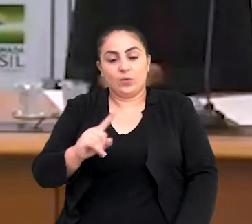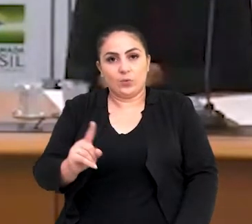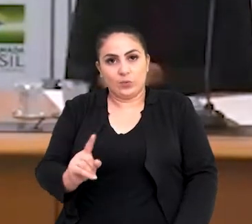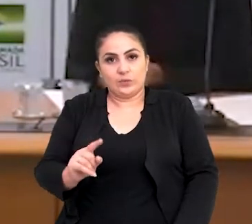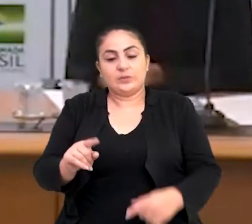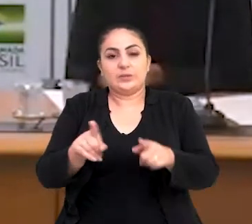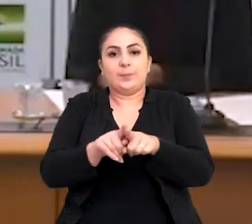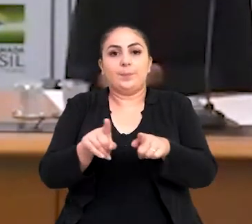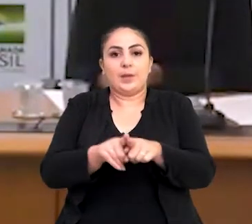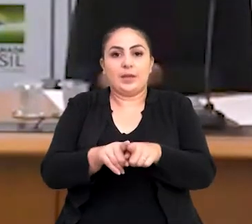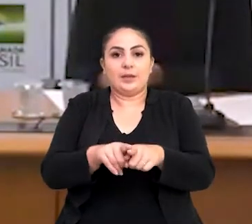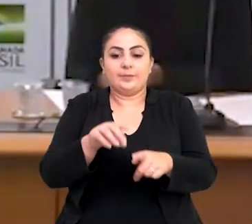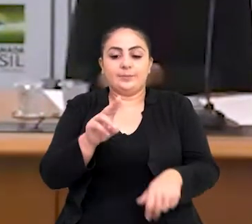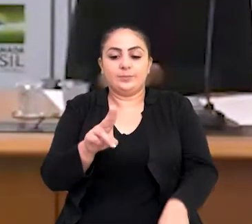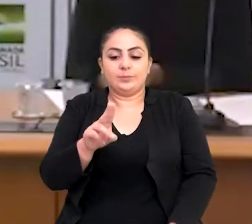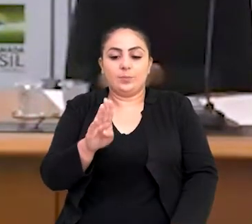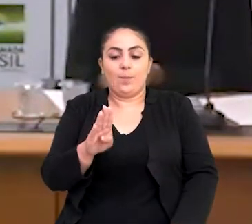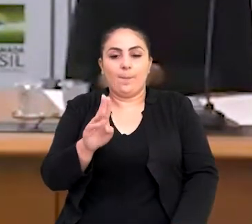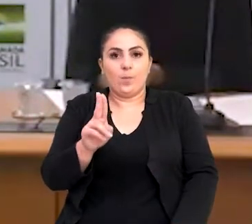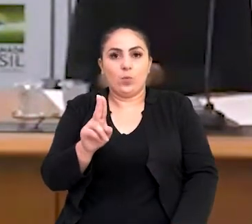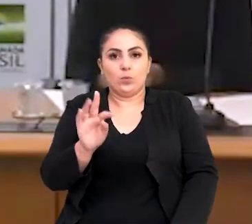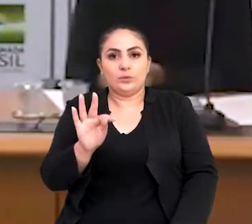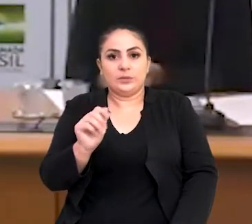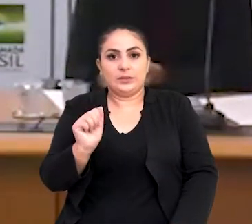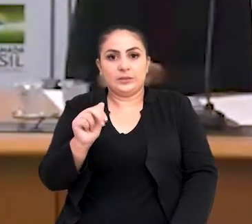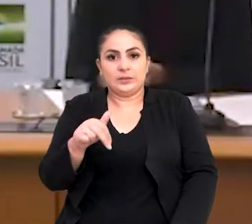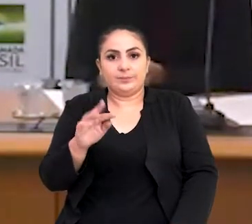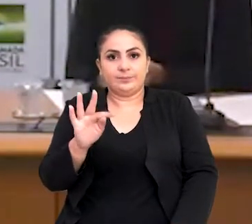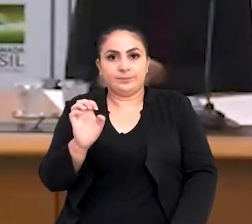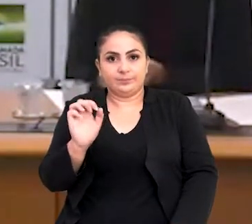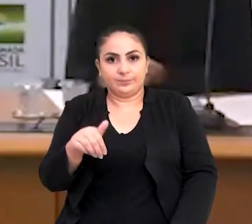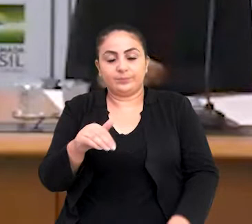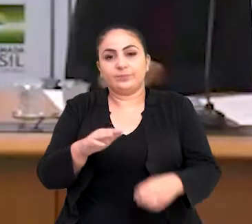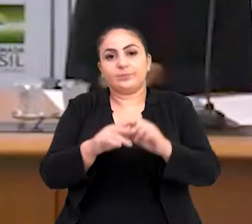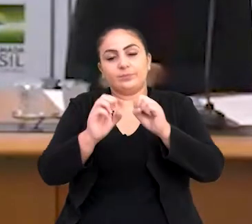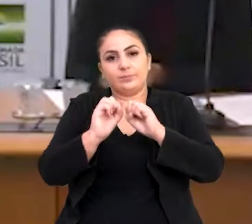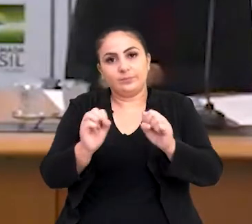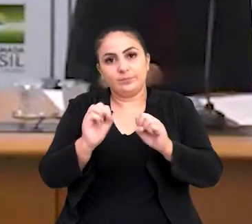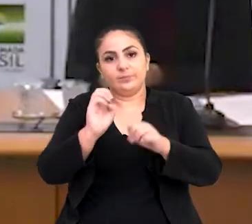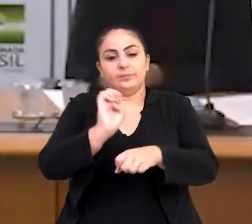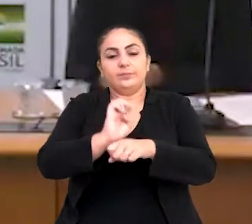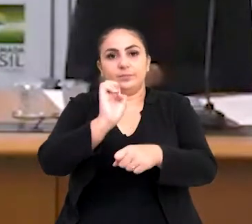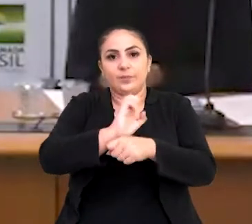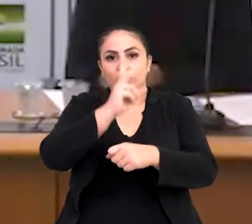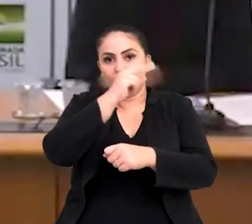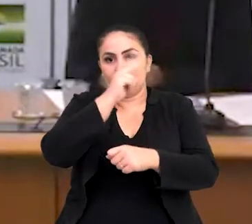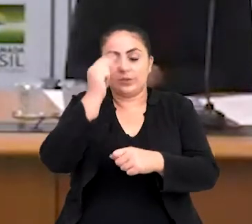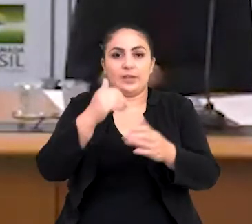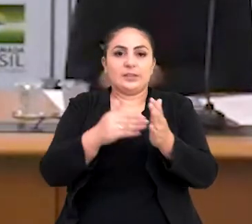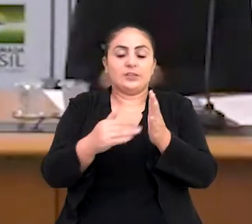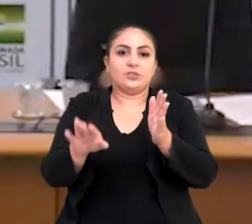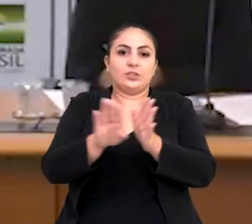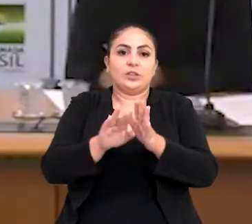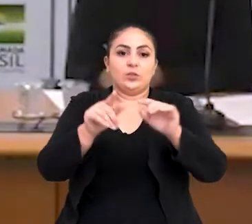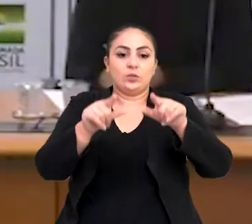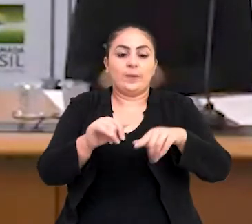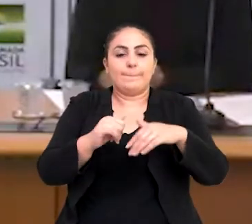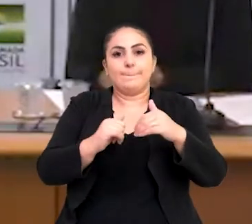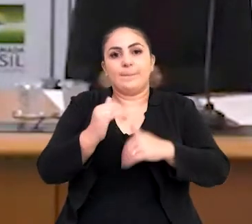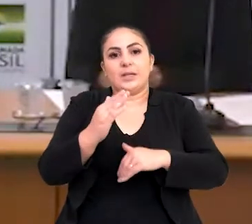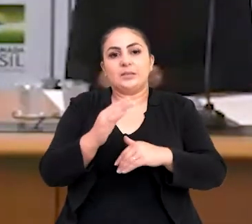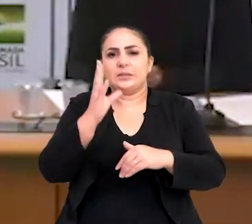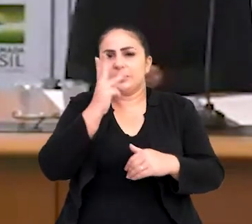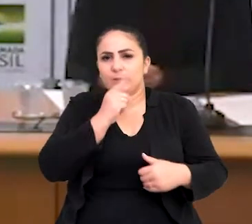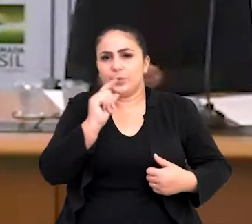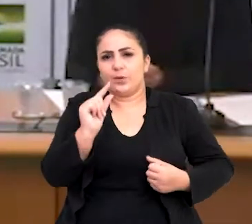São Paulo, a vacina do Butantan, e ela vai ser deslocada para as secretarias estaduais, desta para os municípios, e até chegar nos pontos mais